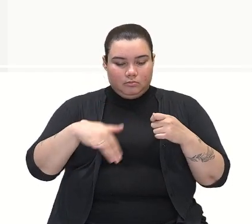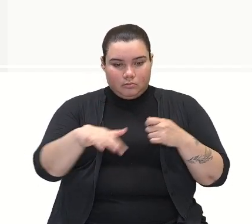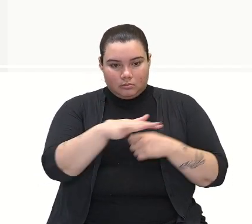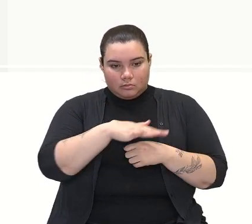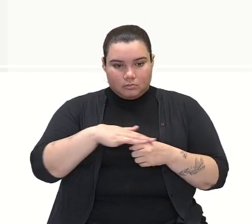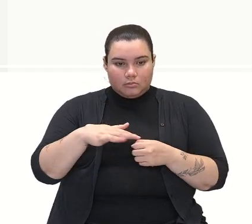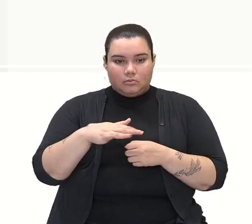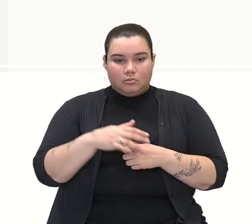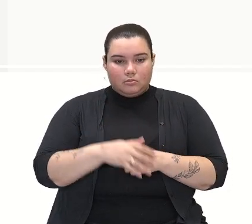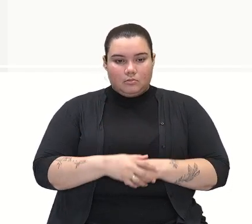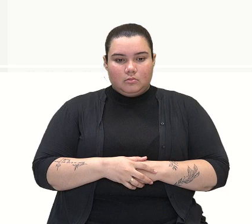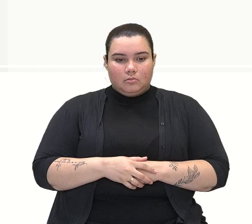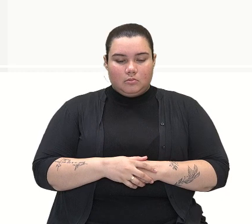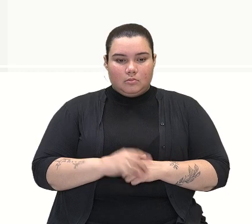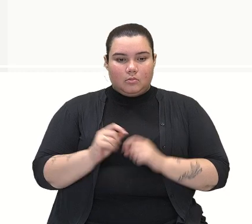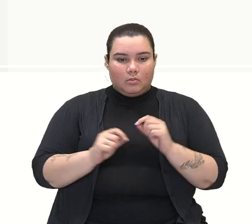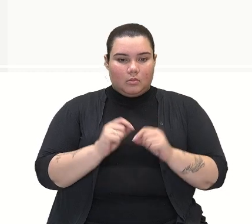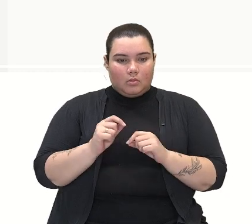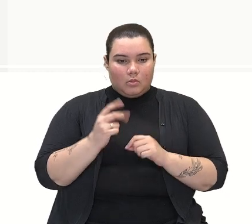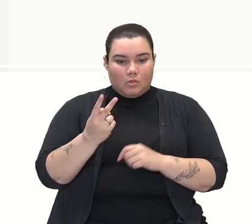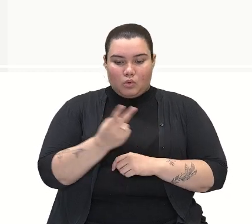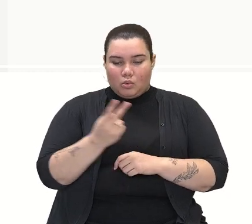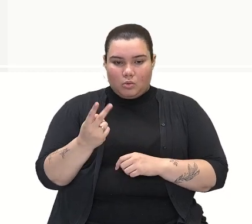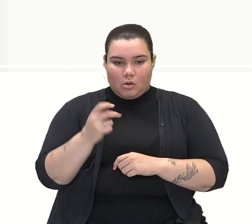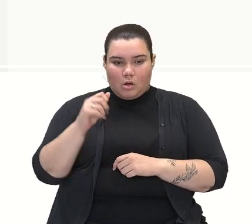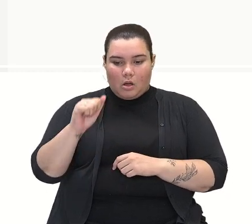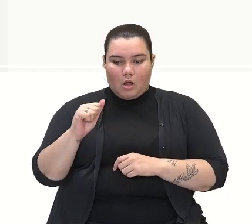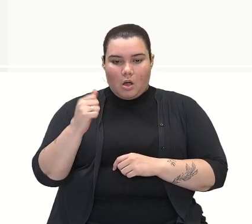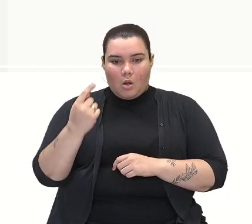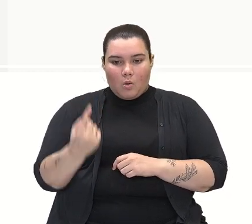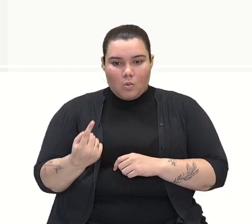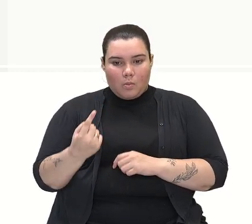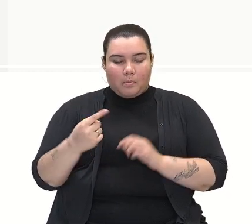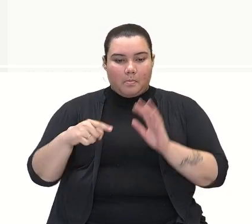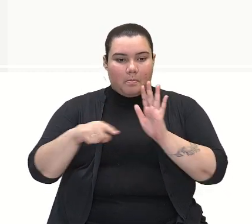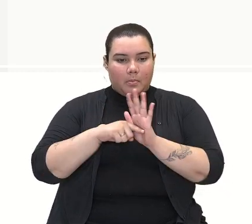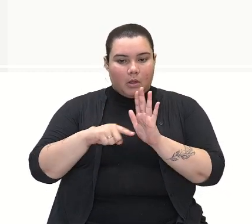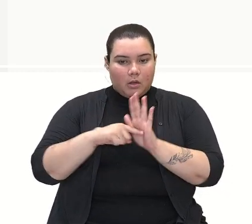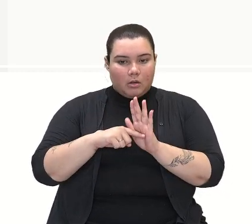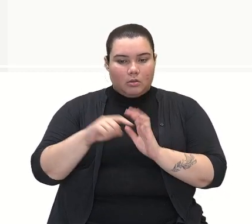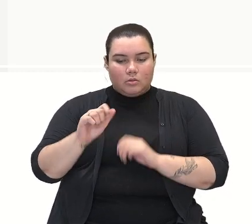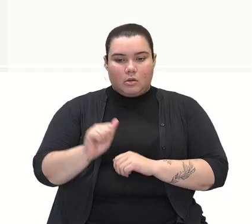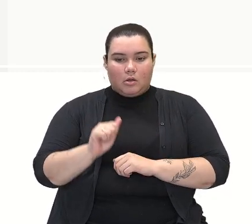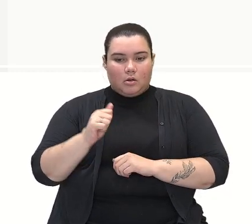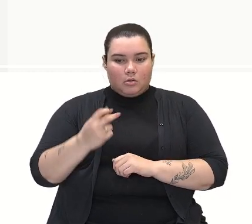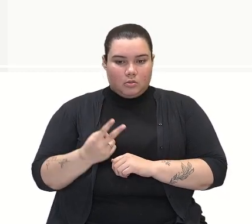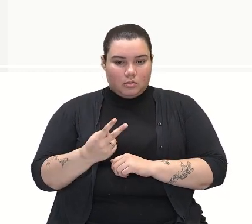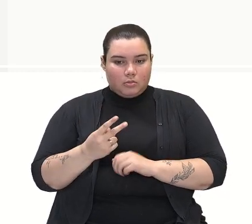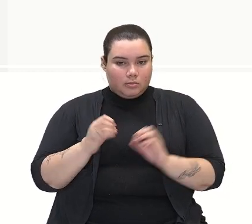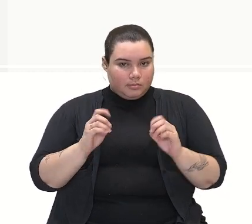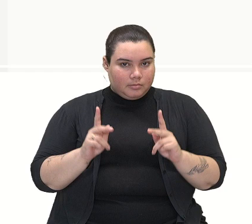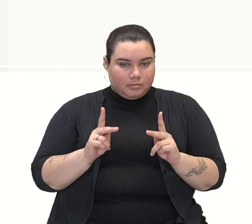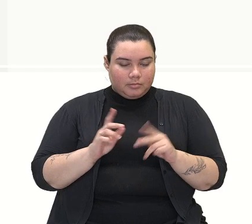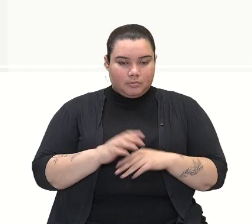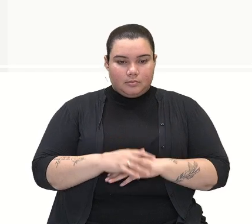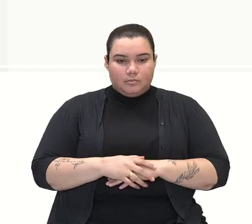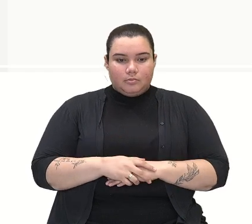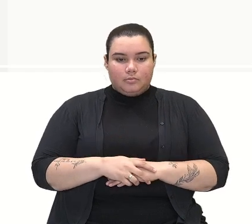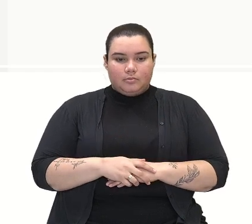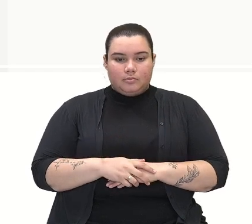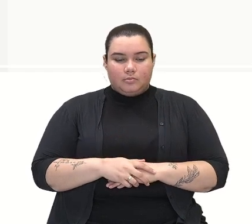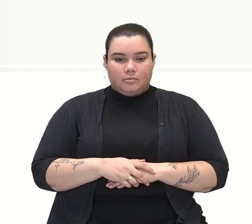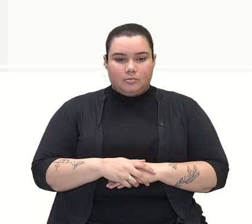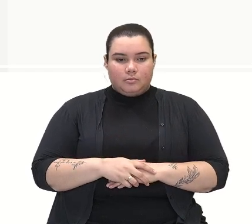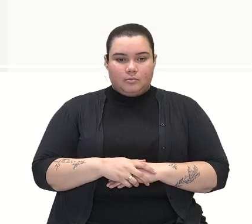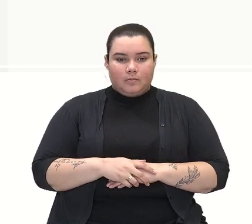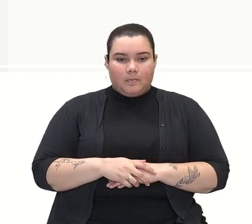ter que calcular a subtração dos dois, ó, da área 1 e da área 2, tá?